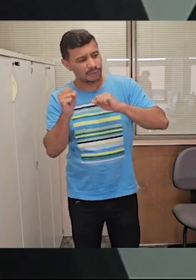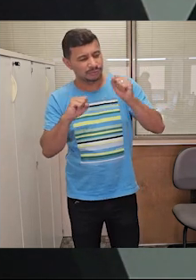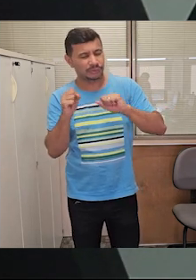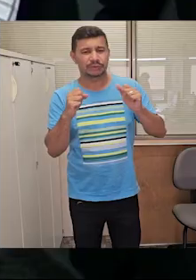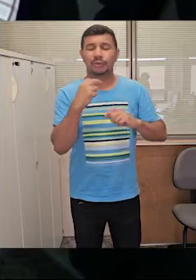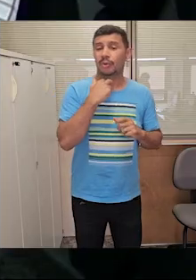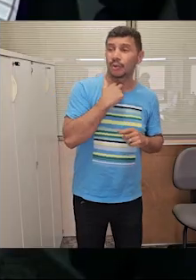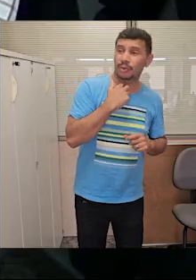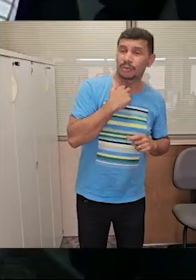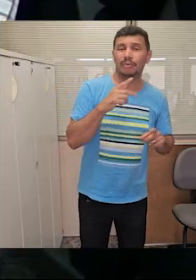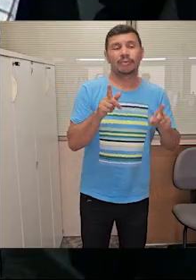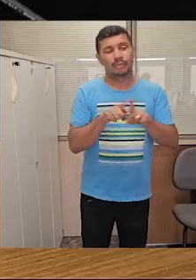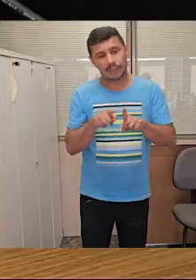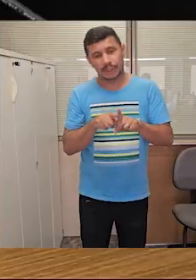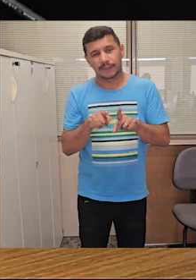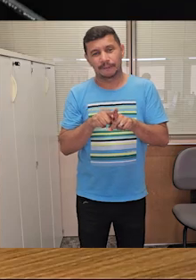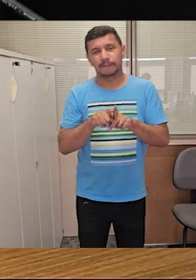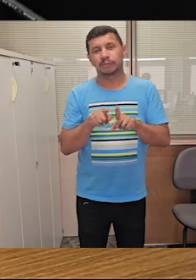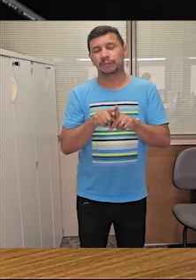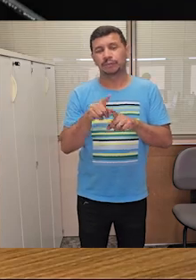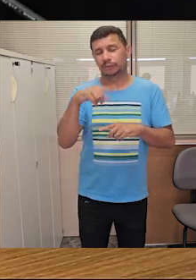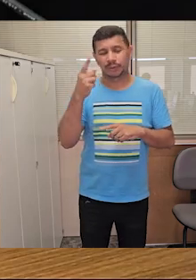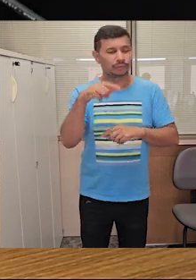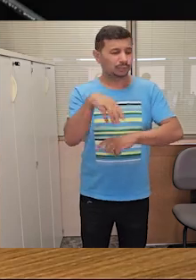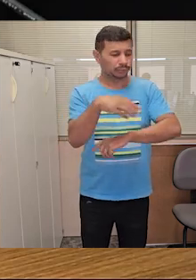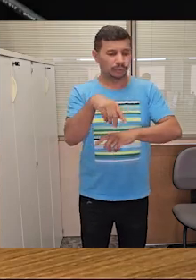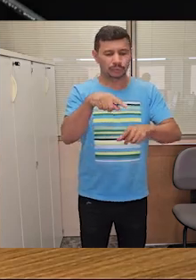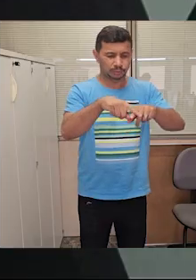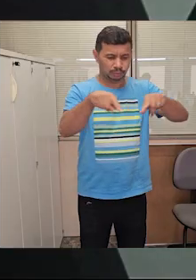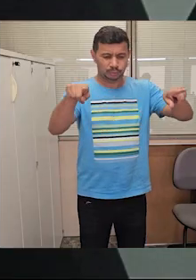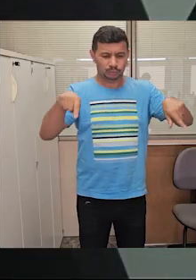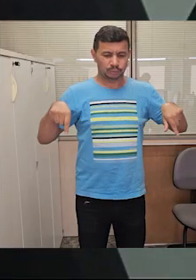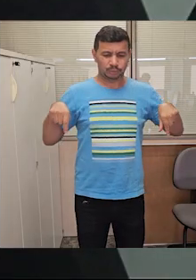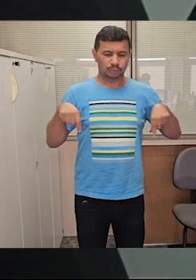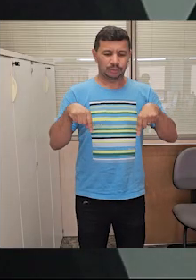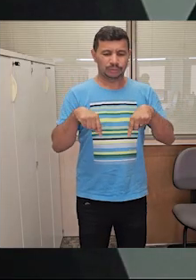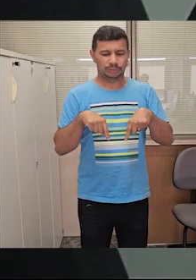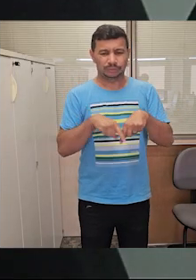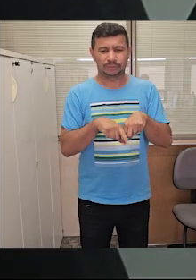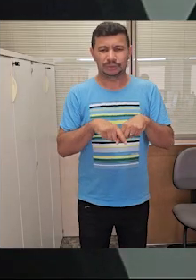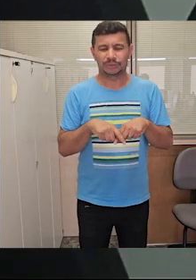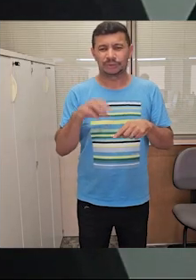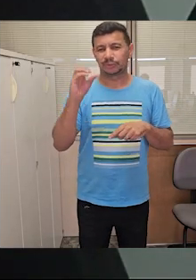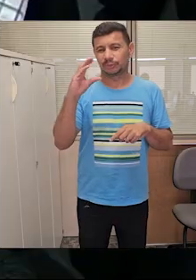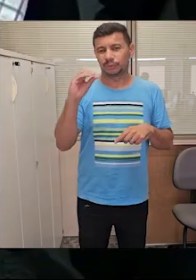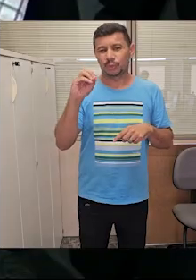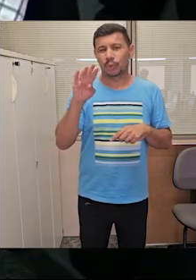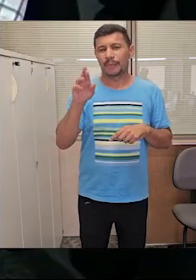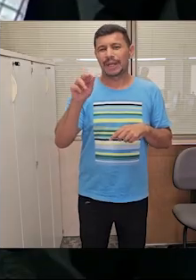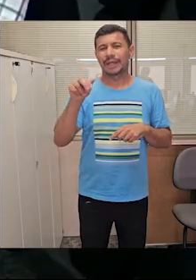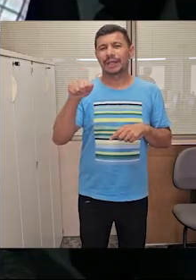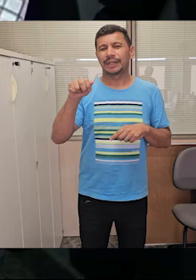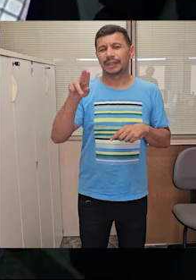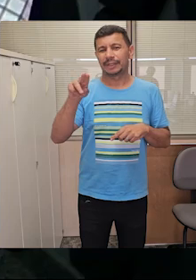Quem não conhece a Cobrasma, ela pega um quarteirão inteiro lá em Osasco. Que mais até que um quarteirão, né? 3 quarteirões, pelo